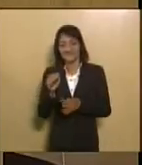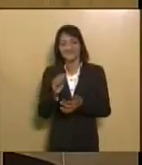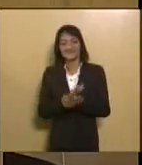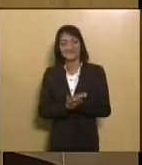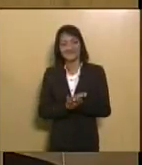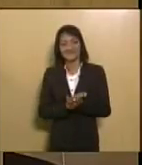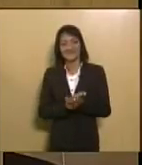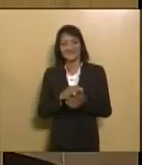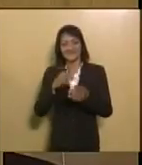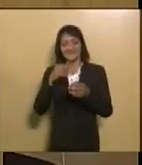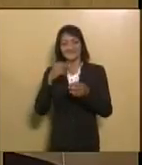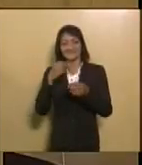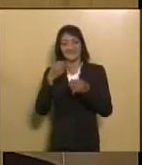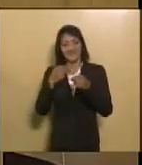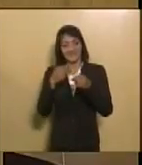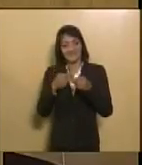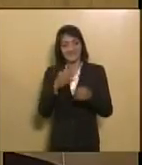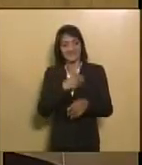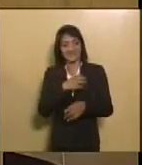3 dias,